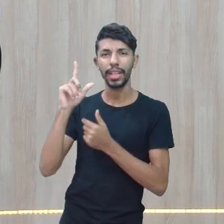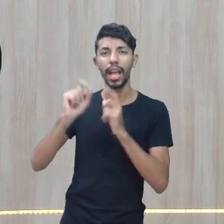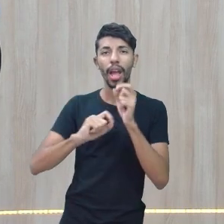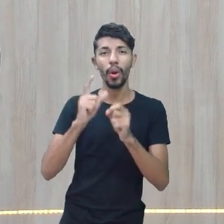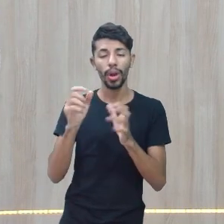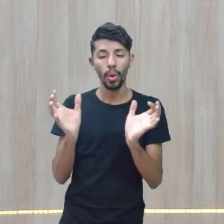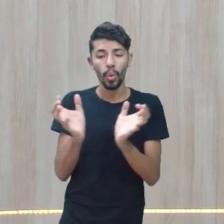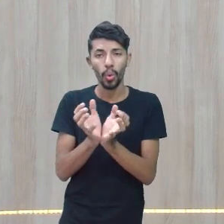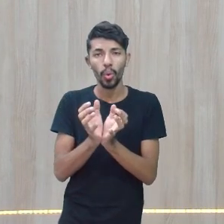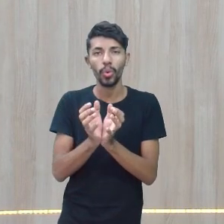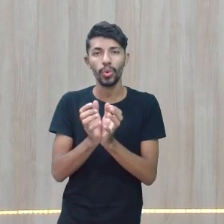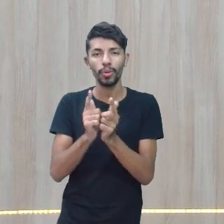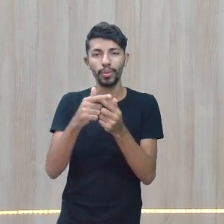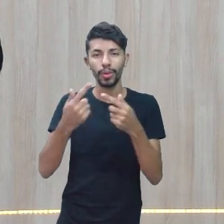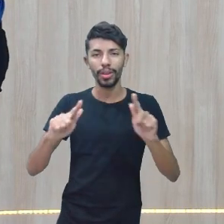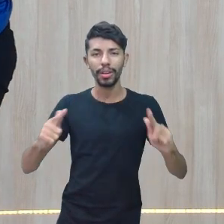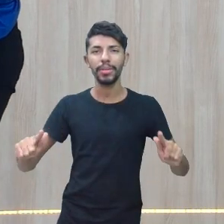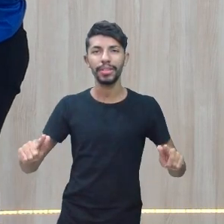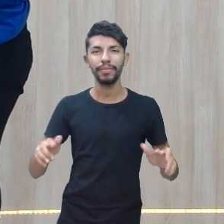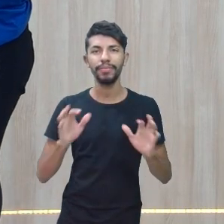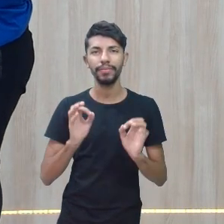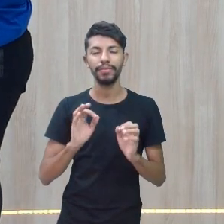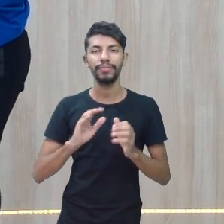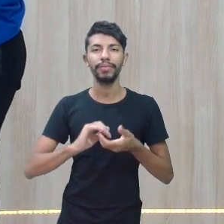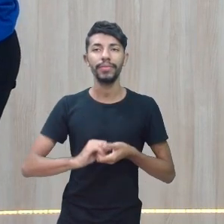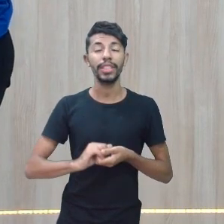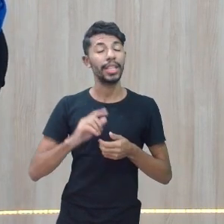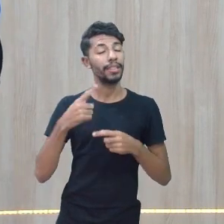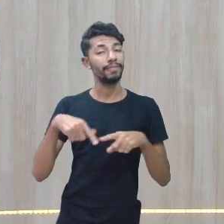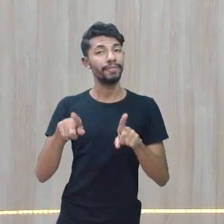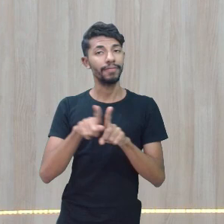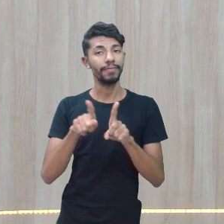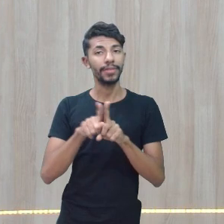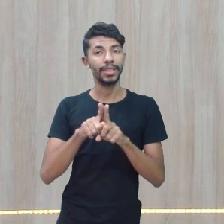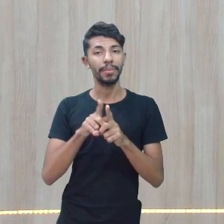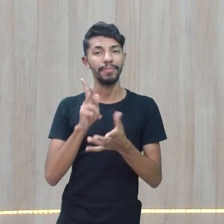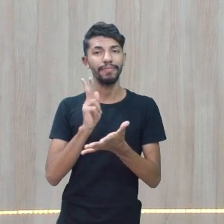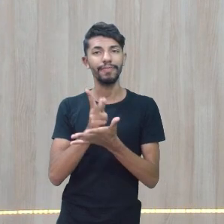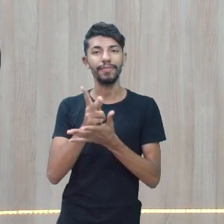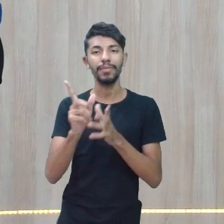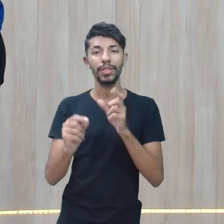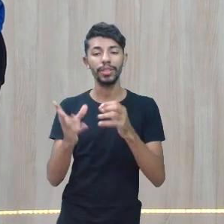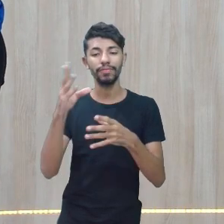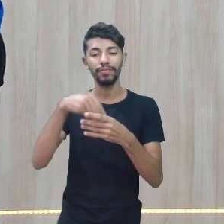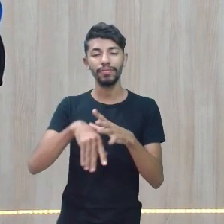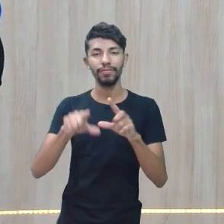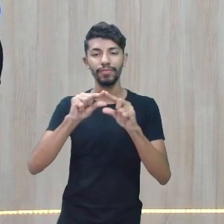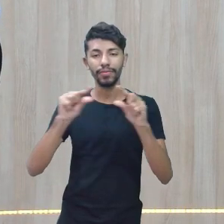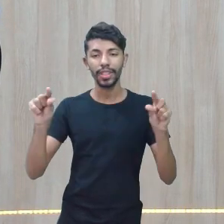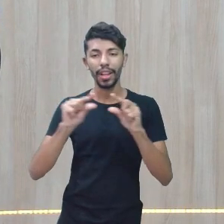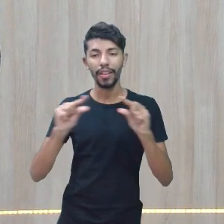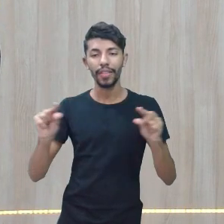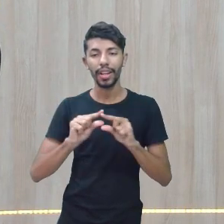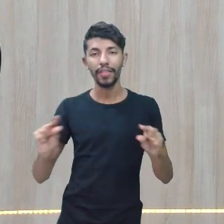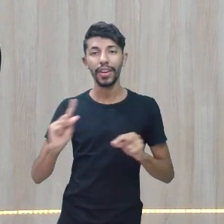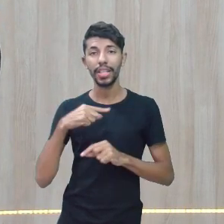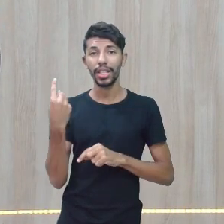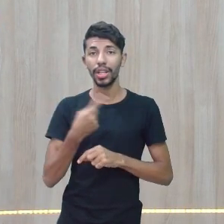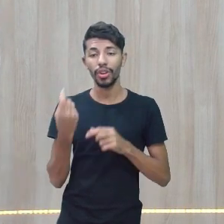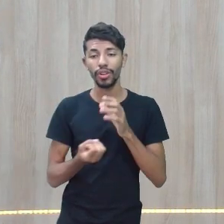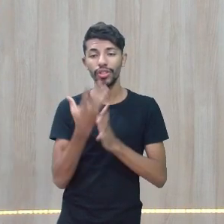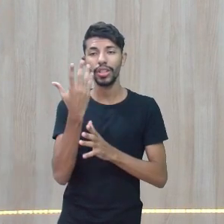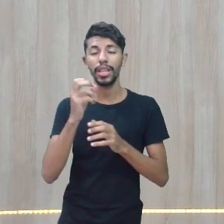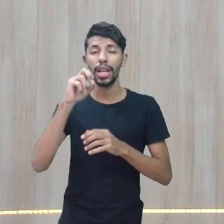classe gramatical? Elas estão também, não é? Sempre nas orações que formamos ou